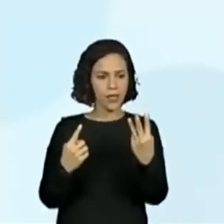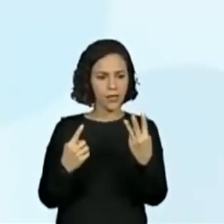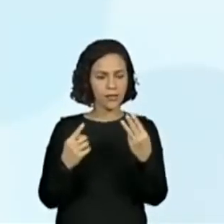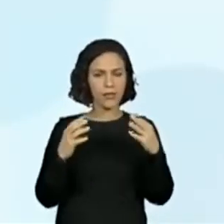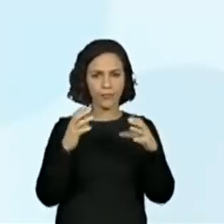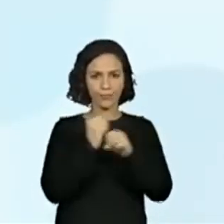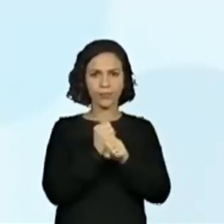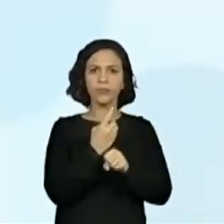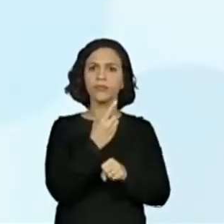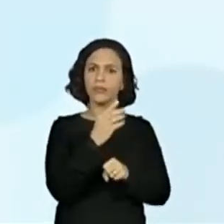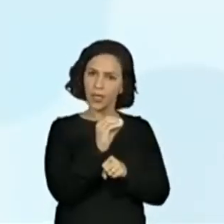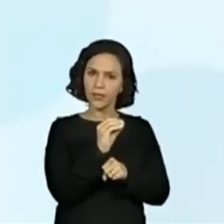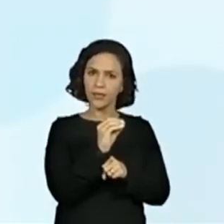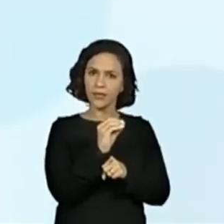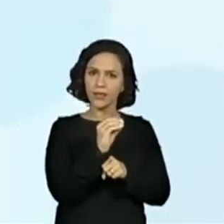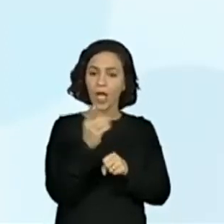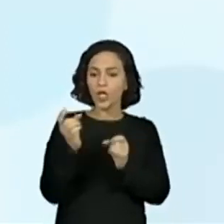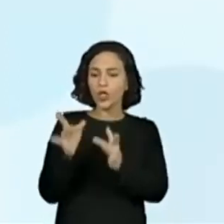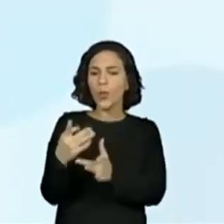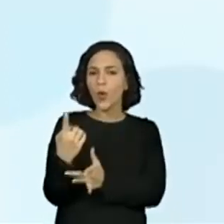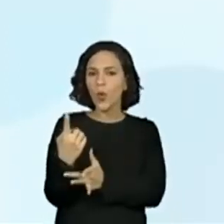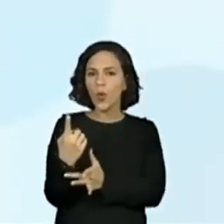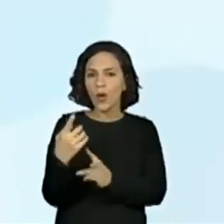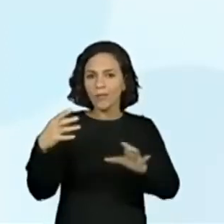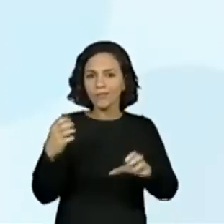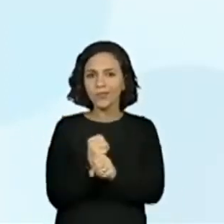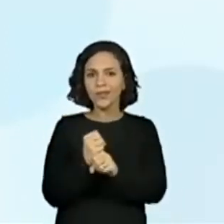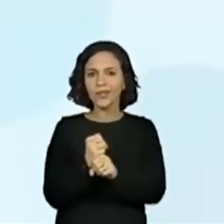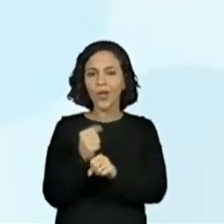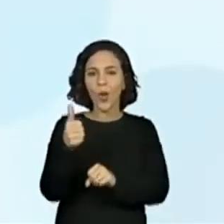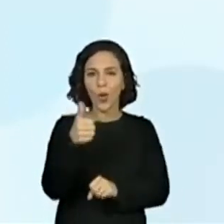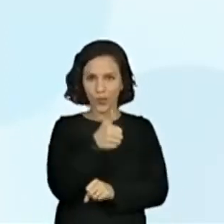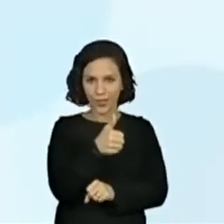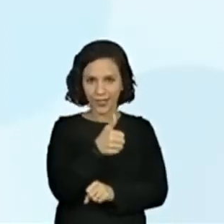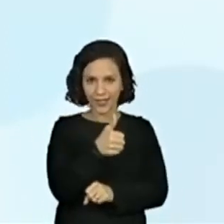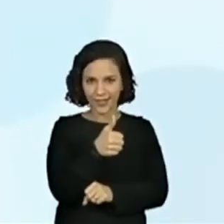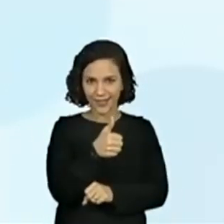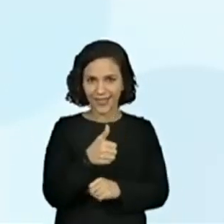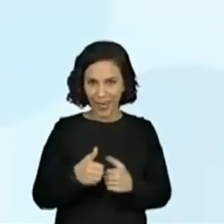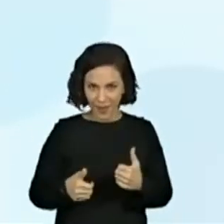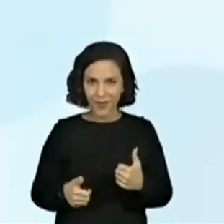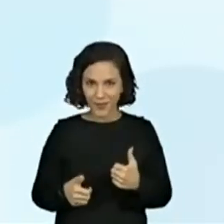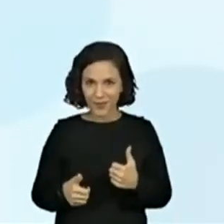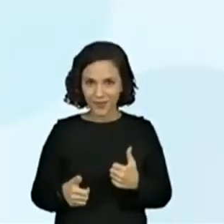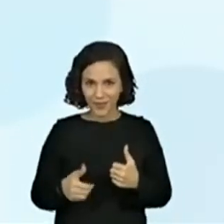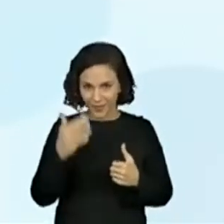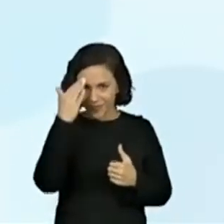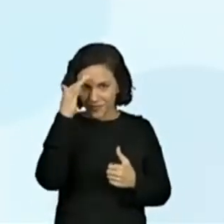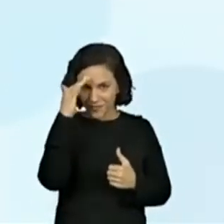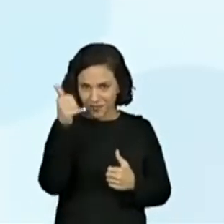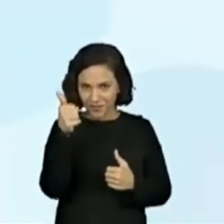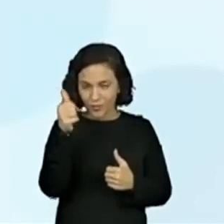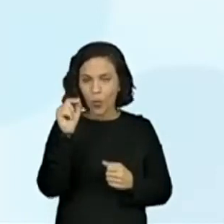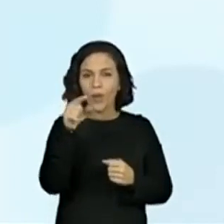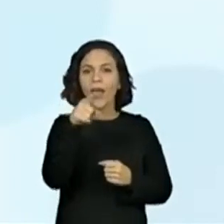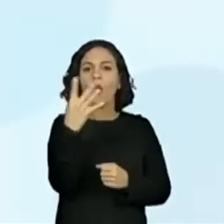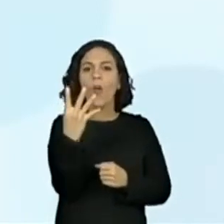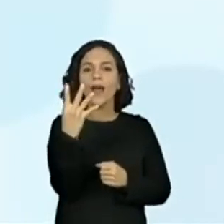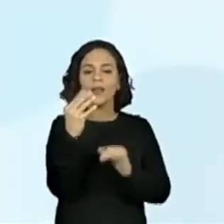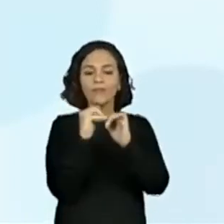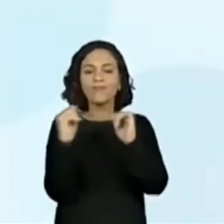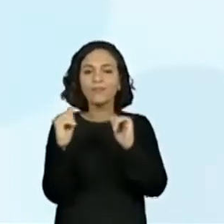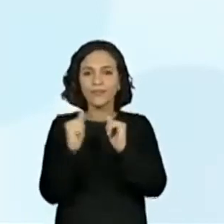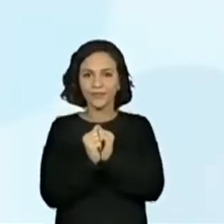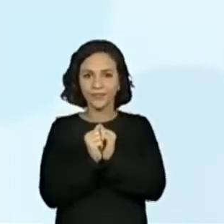11. Ó, o Miguel deu uma sugestão, depois a gente pega mais sugestão, hein, Miguel? Então, vamos dar atenção aí.